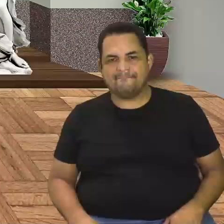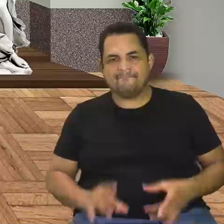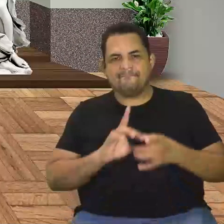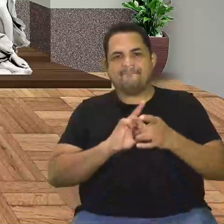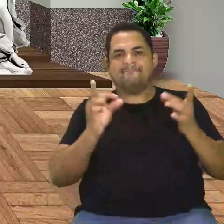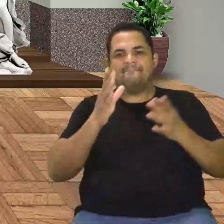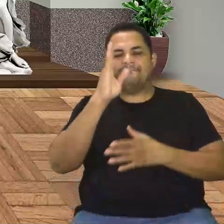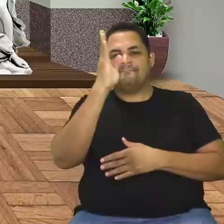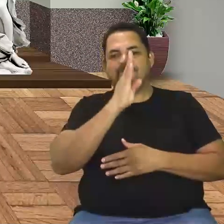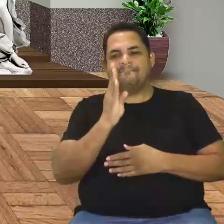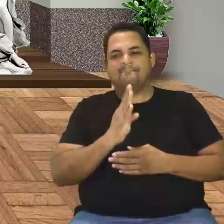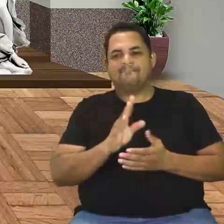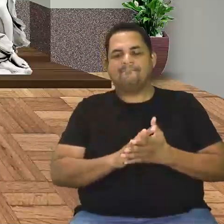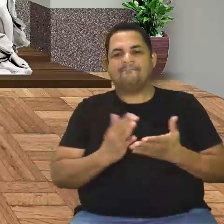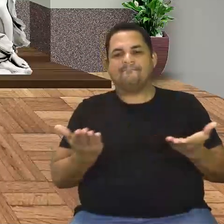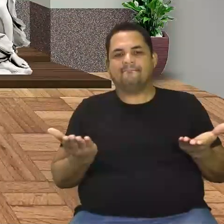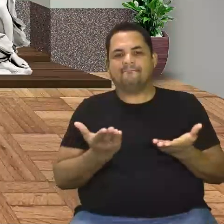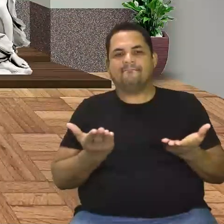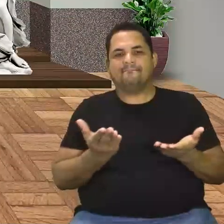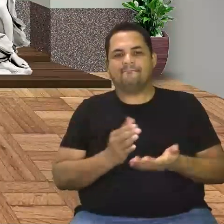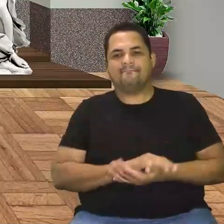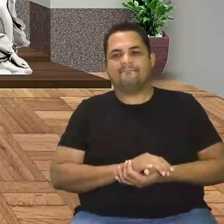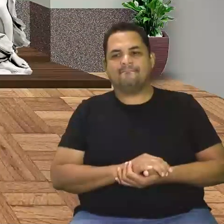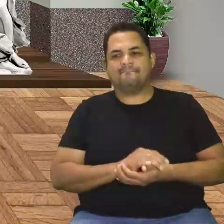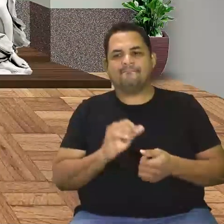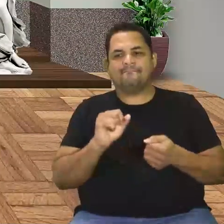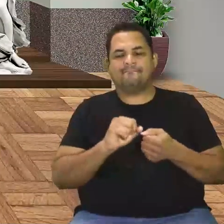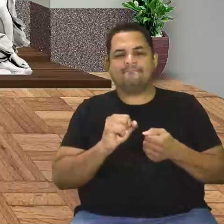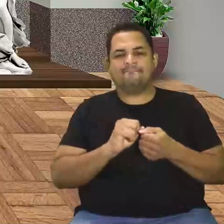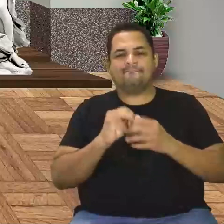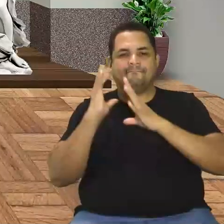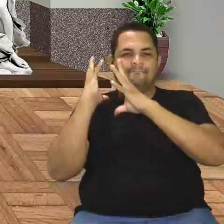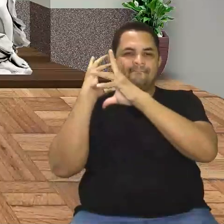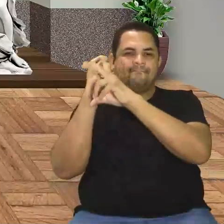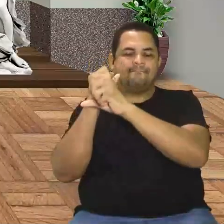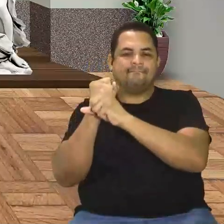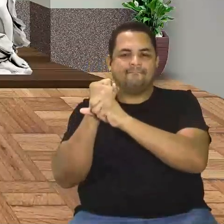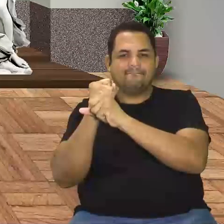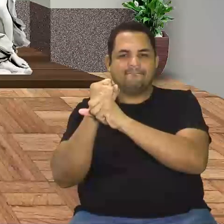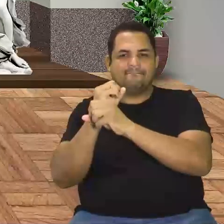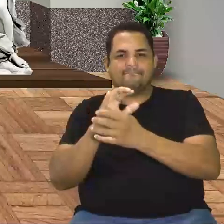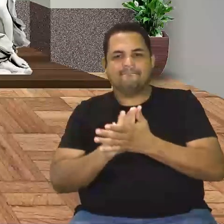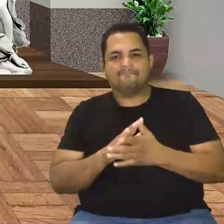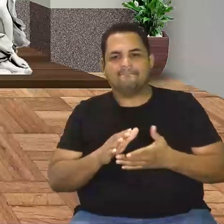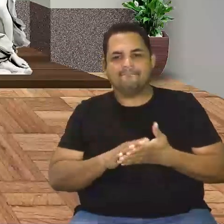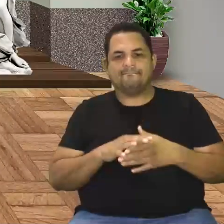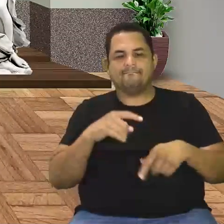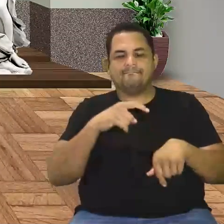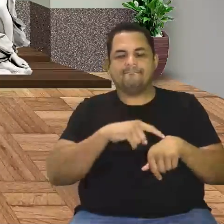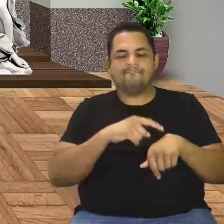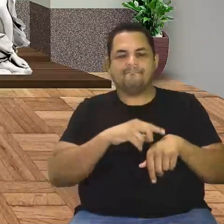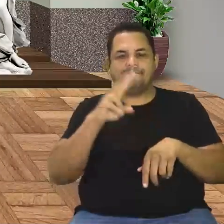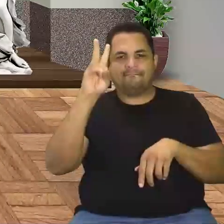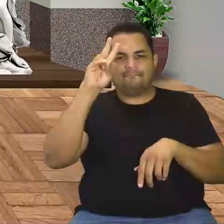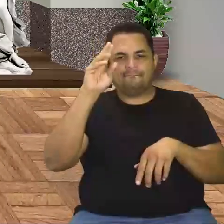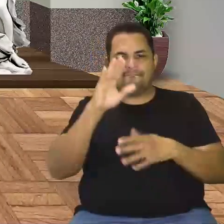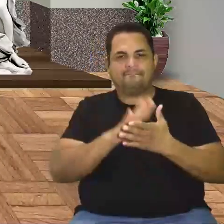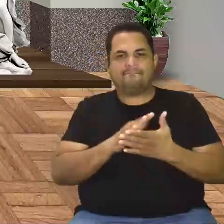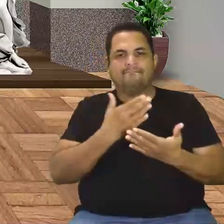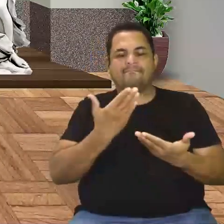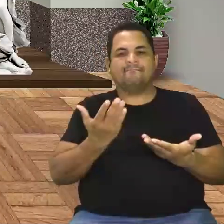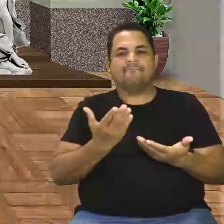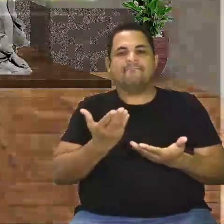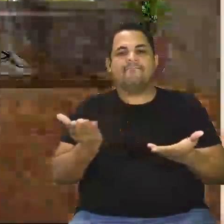Redemocratização do Brasil. Chegou a hora de nós fazermos a revisão deste momento histórico. Vamos lá, para a gente não perder muito